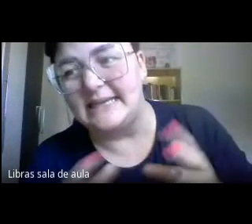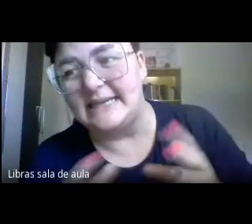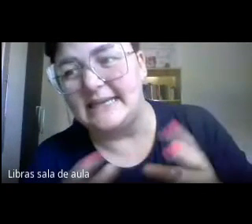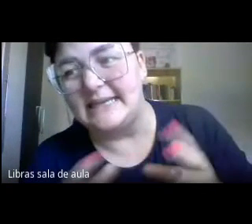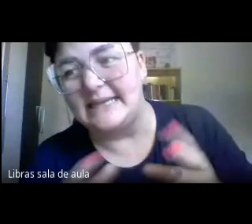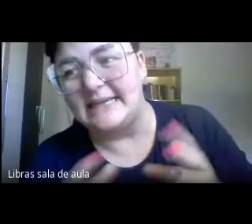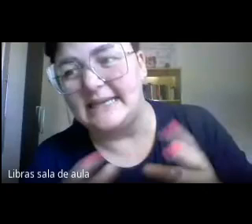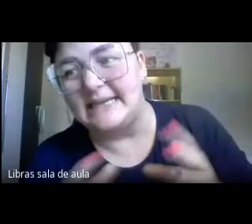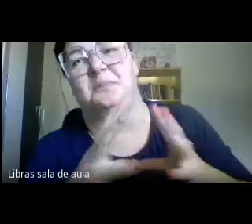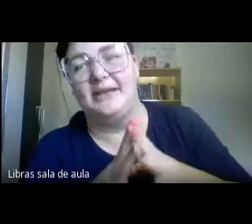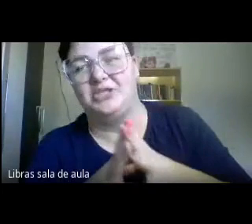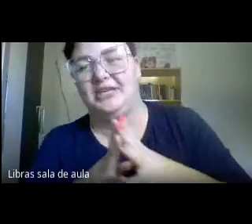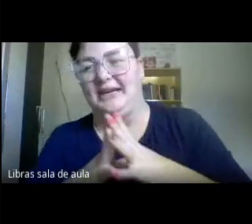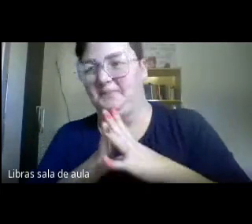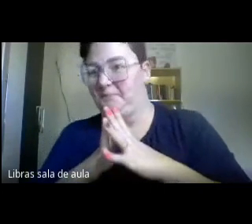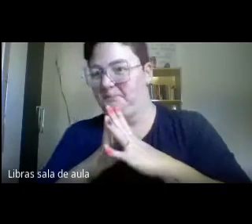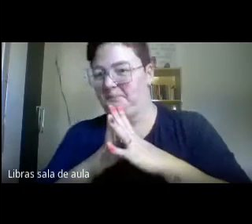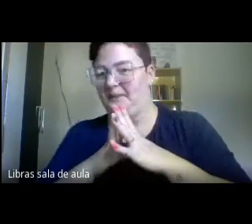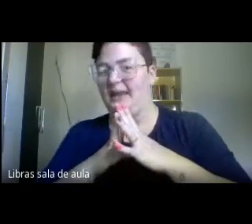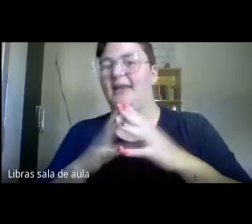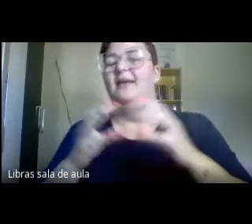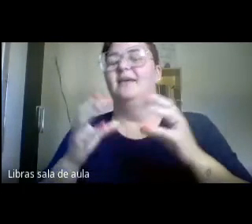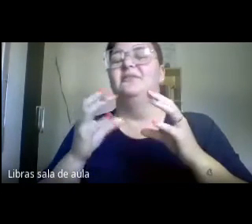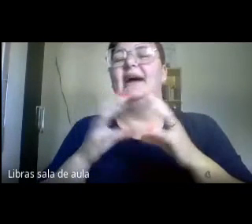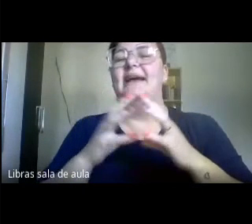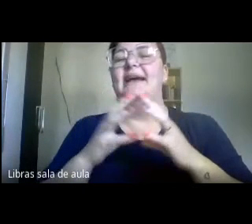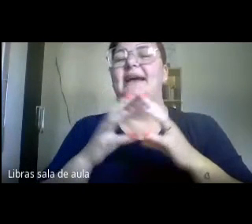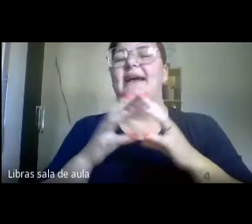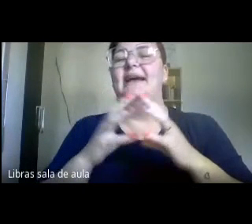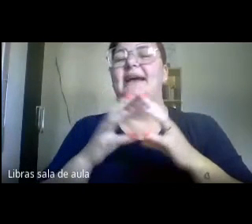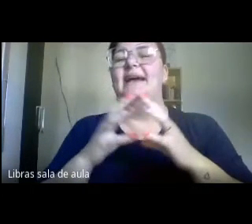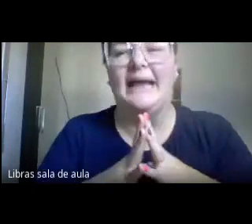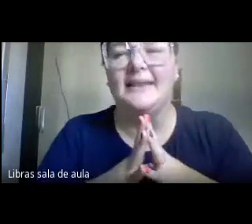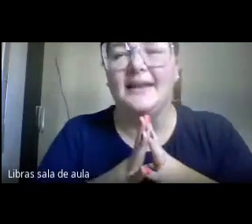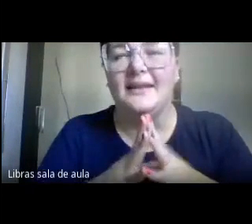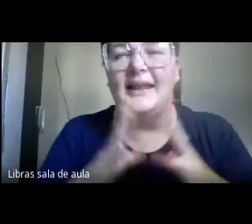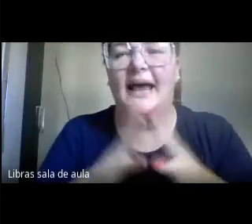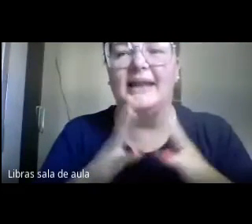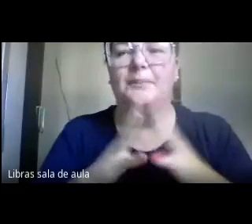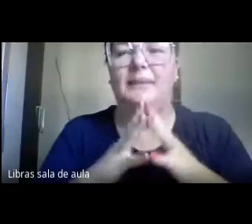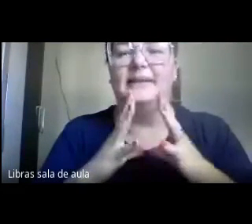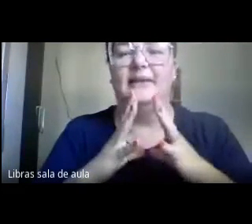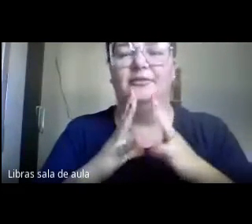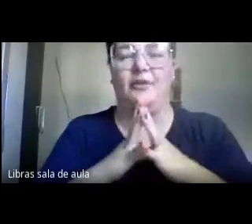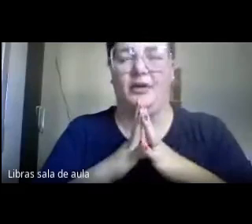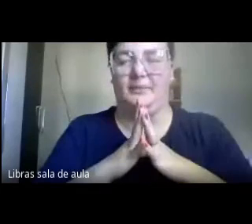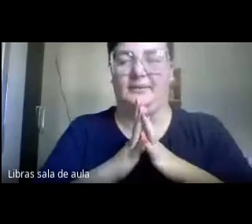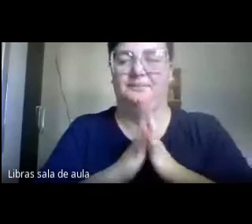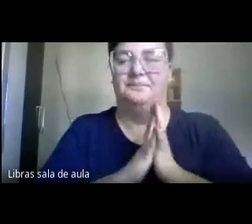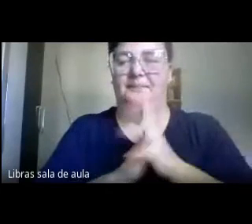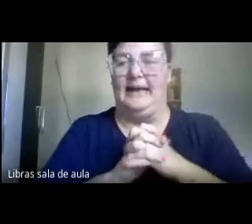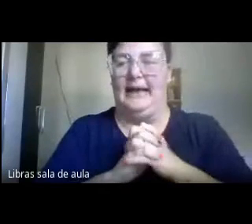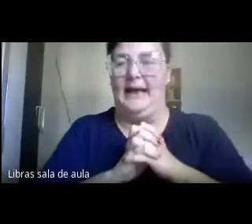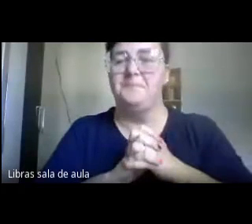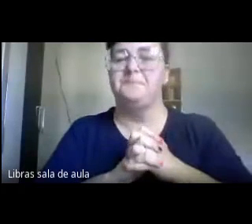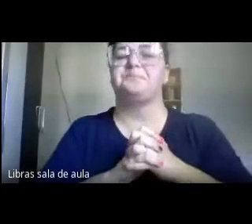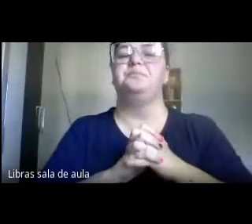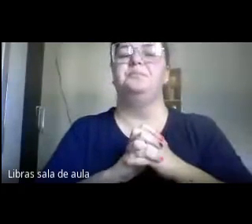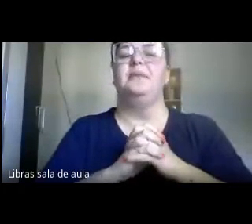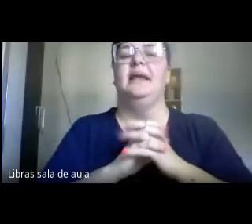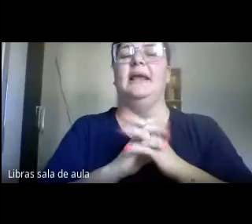Mas essa atividade prática vai ser postada lá na plataforma,